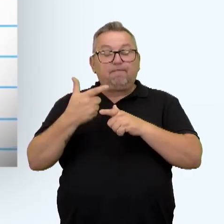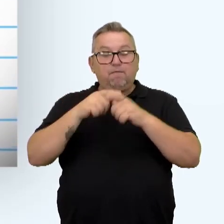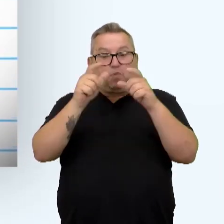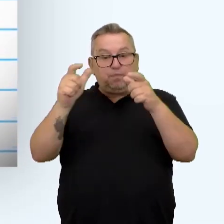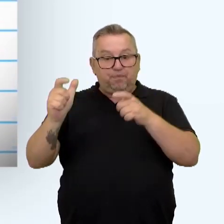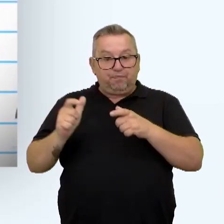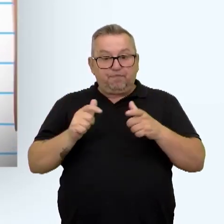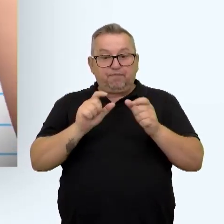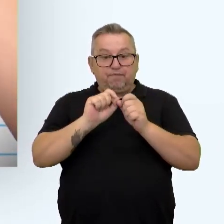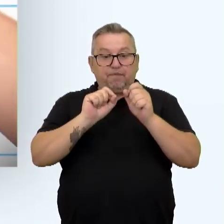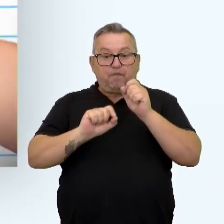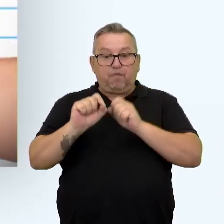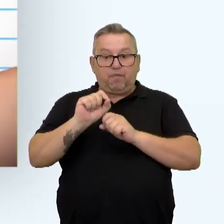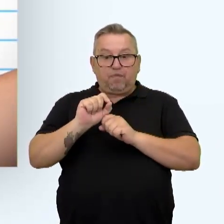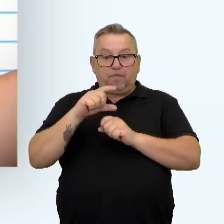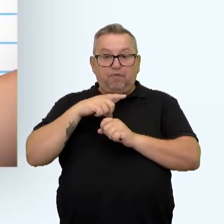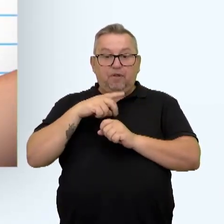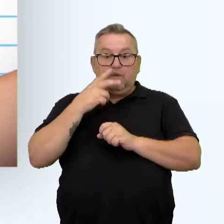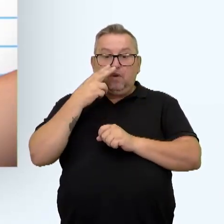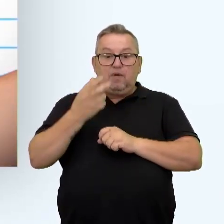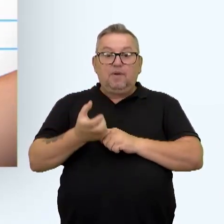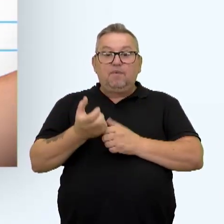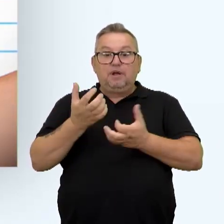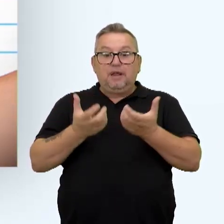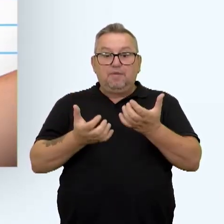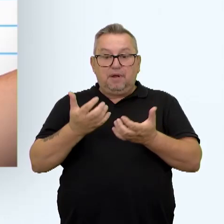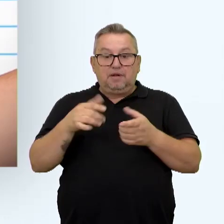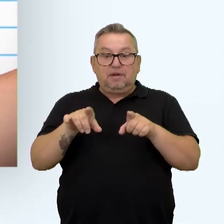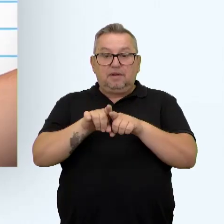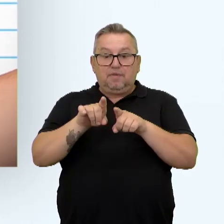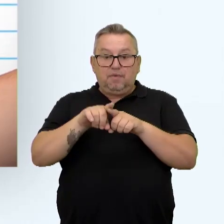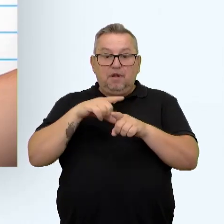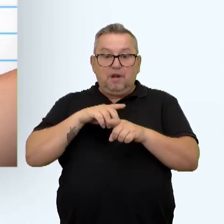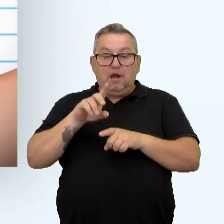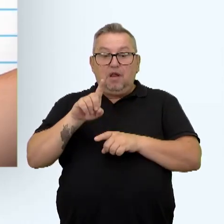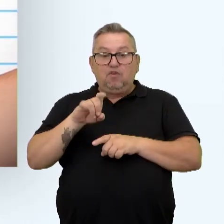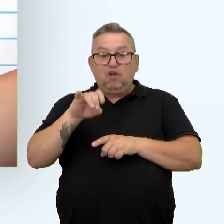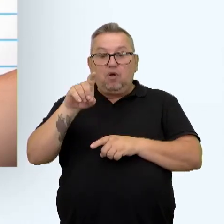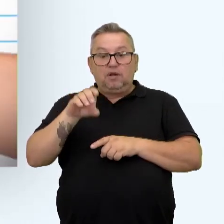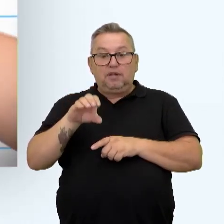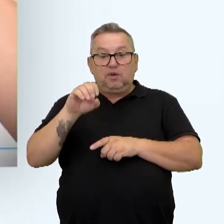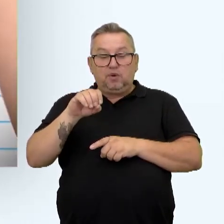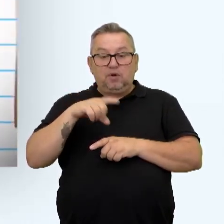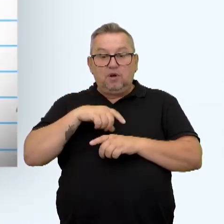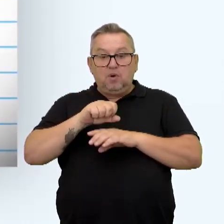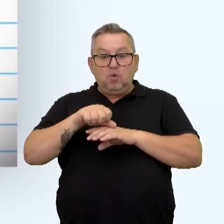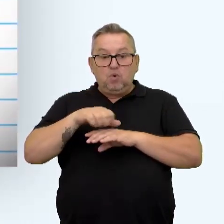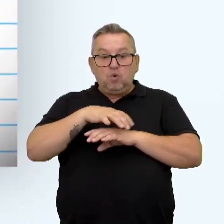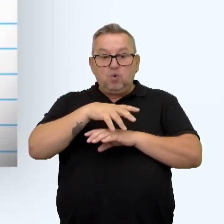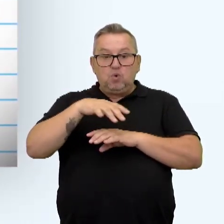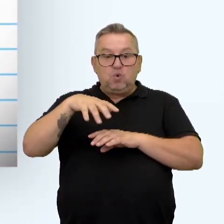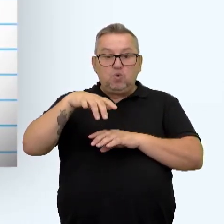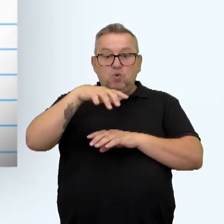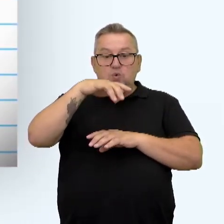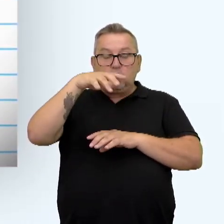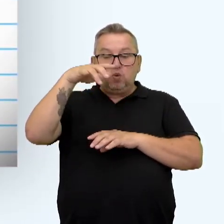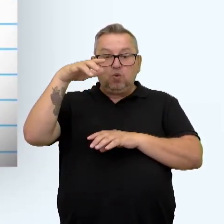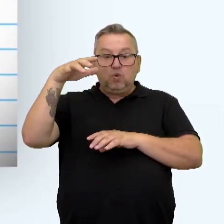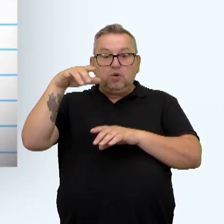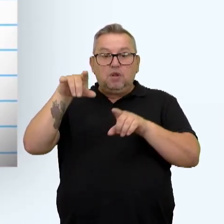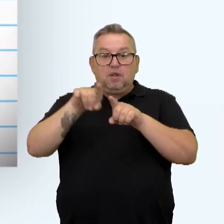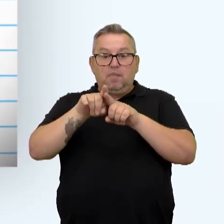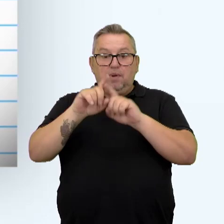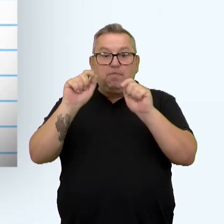é agravada quando feita por meio de queimadas, pois a emissão de dióxido de carbono contribui para o aquecimento global, que por sua